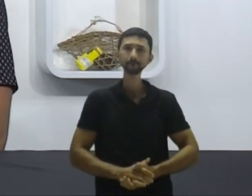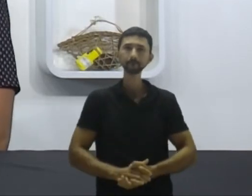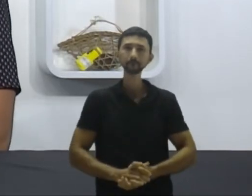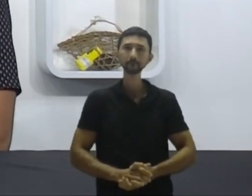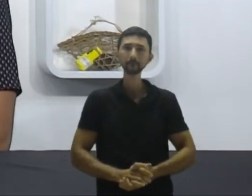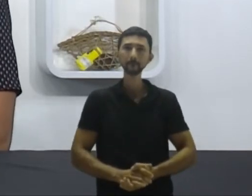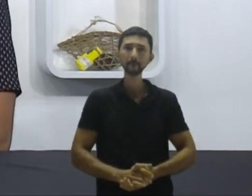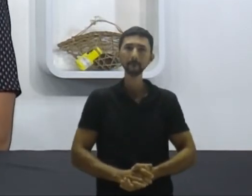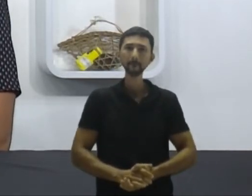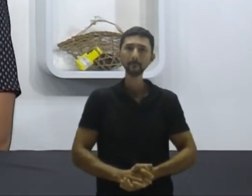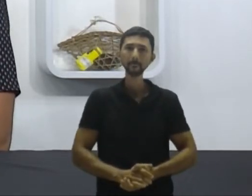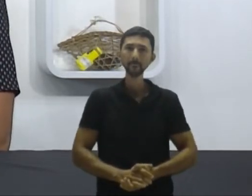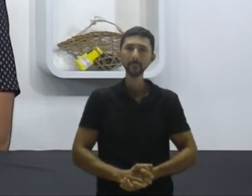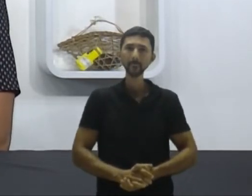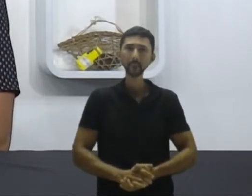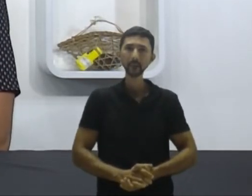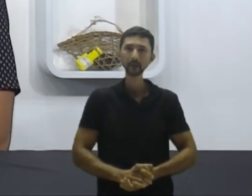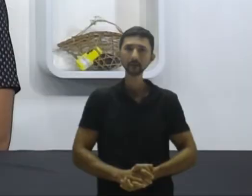ao slide.